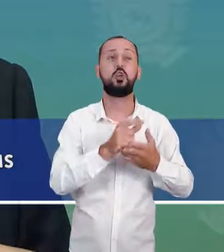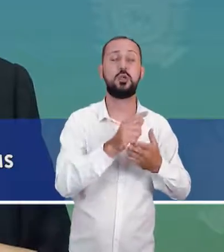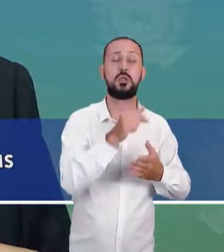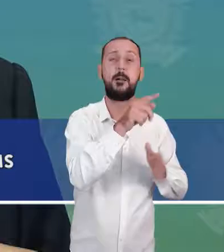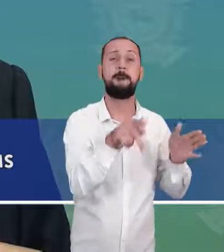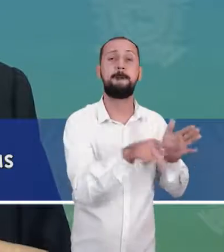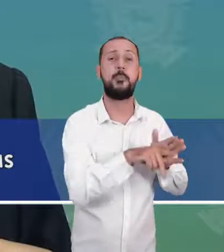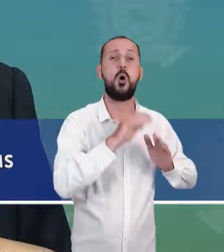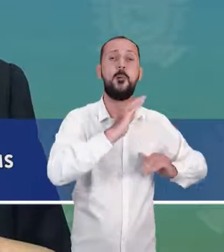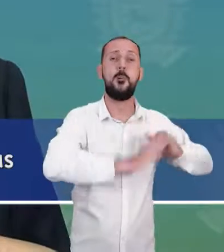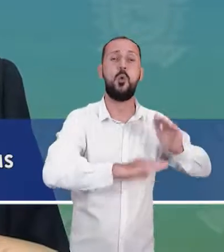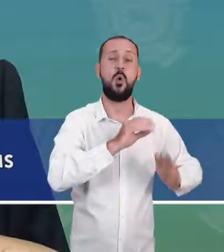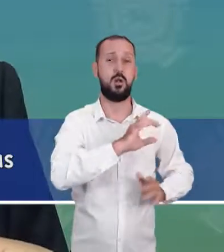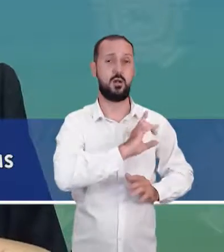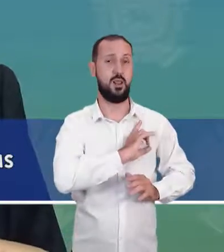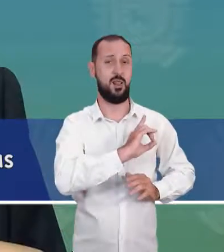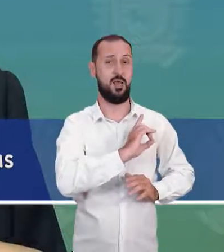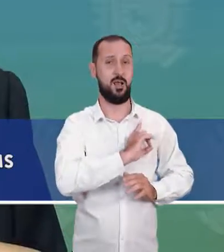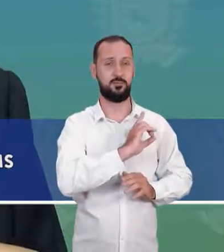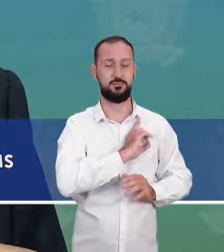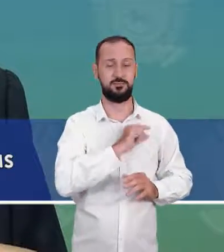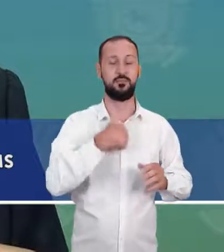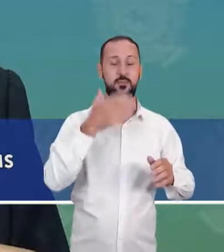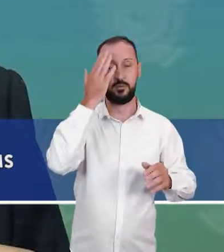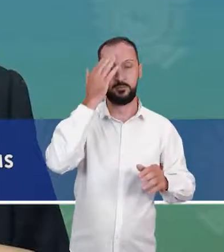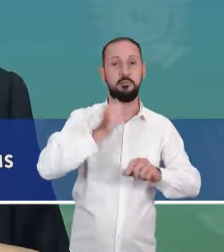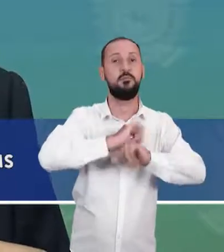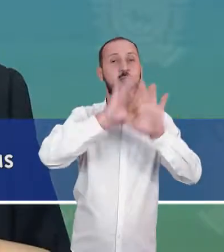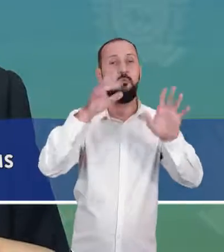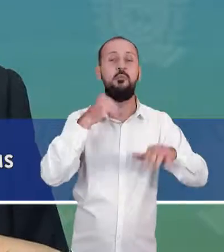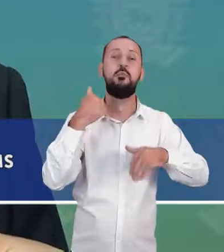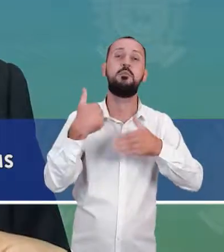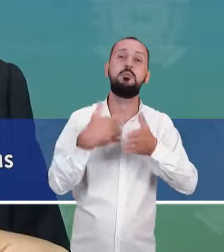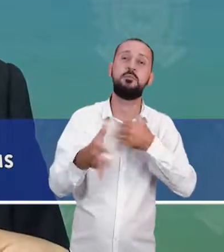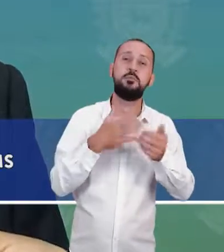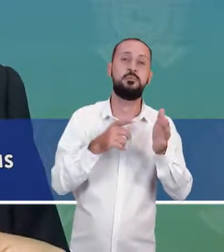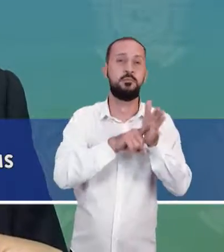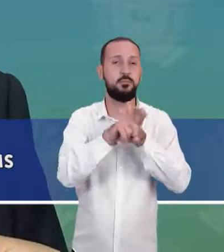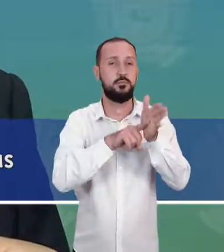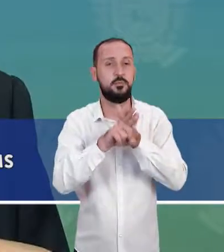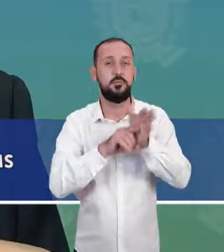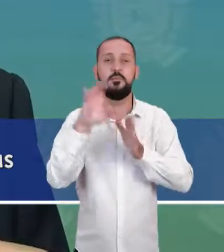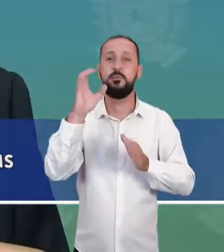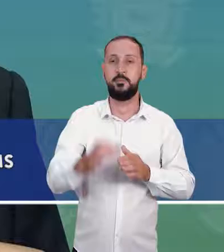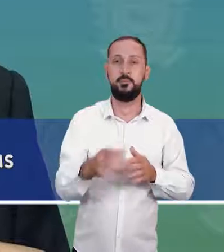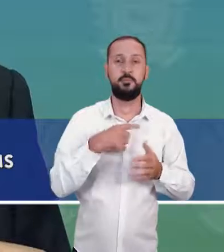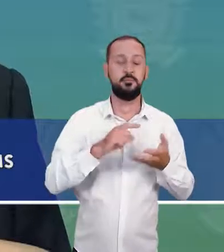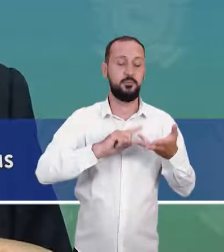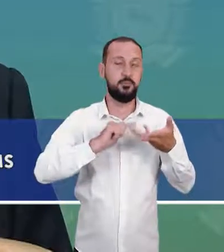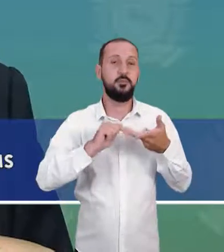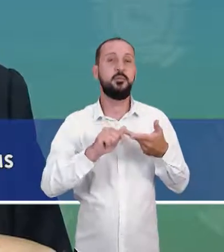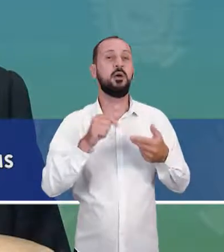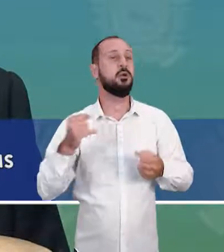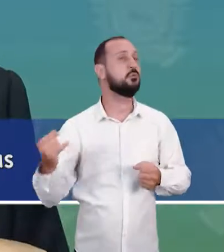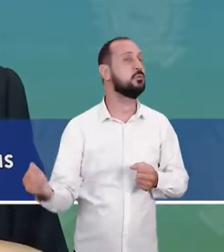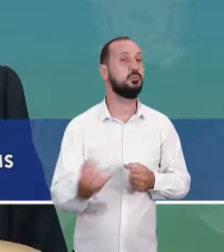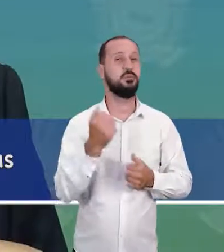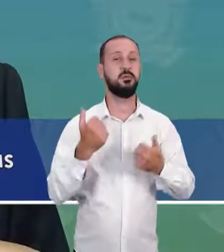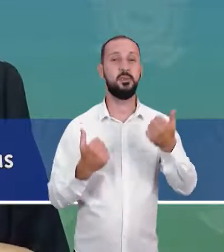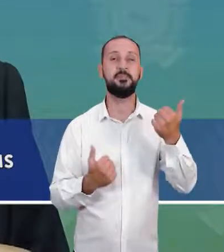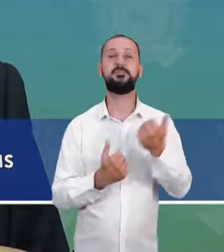e o auxílio ao delegado de polícia na formalização de todos os atos decorrentes de uma investigação criminal. Então são